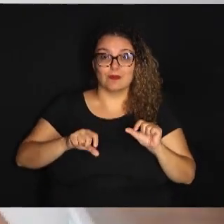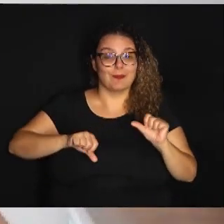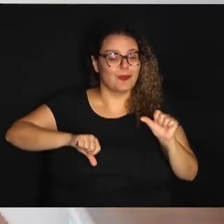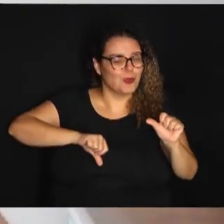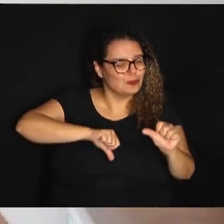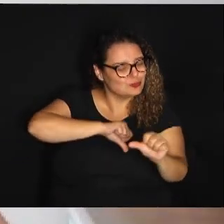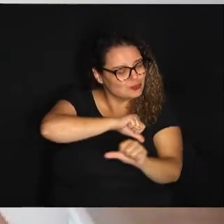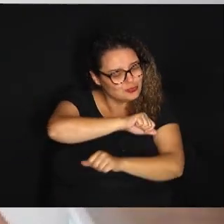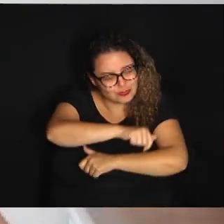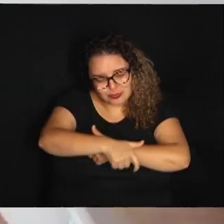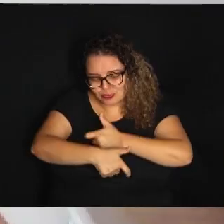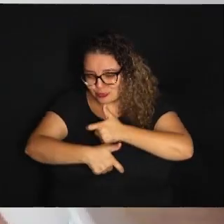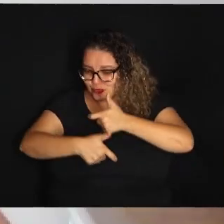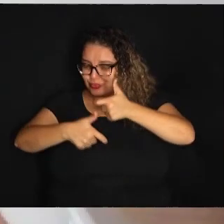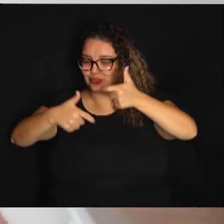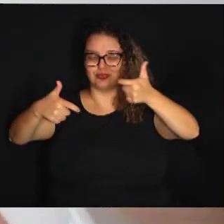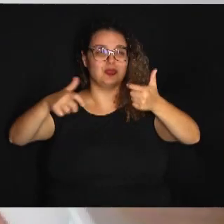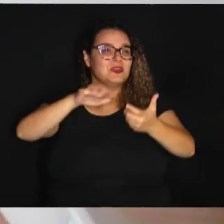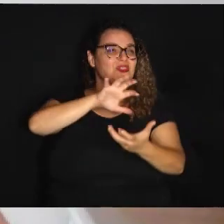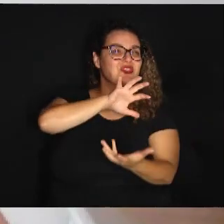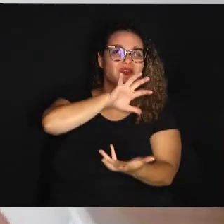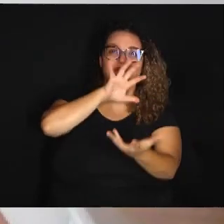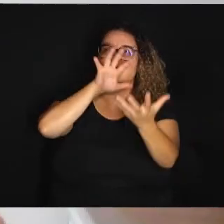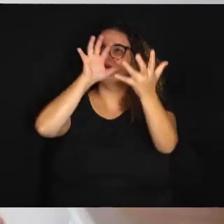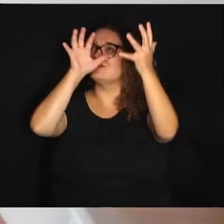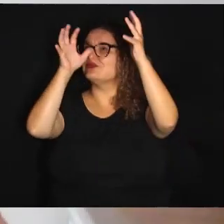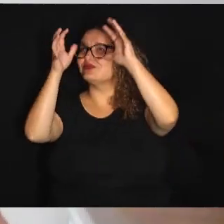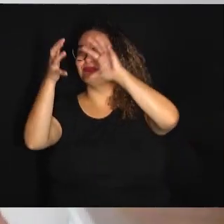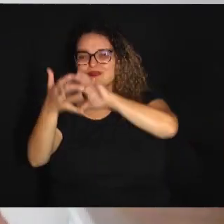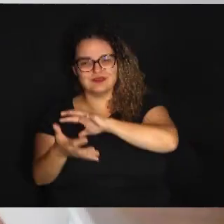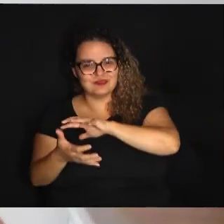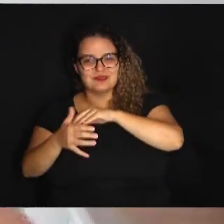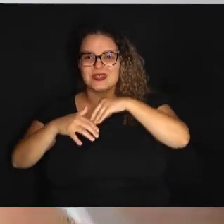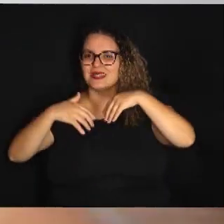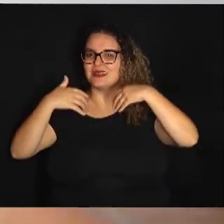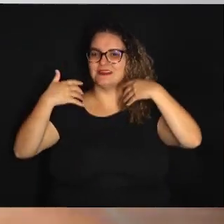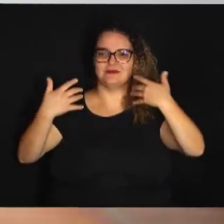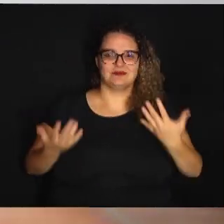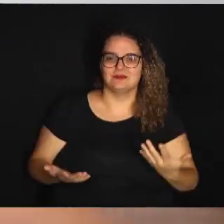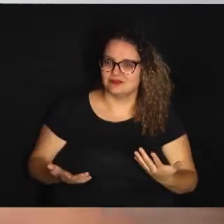acarreta uma mudança muito grande de clima,